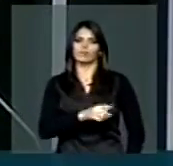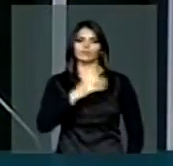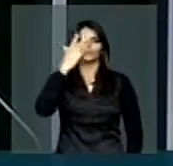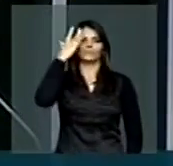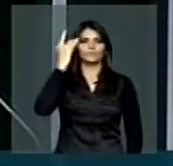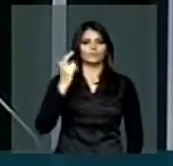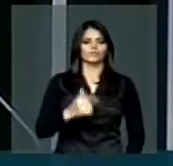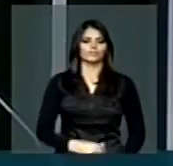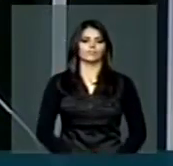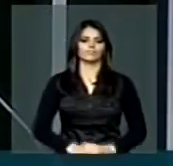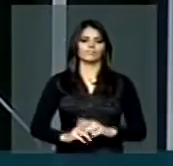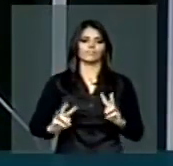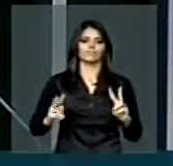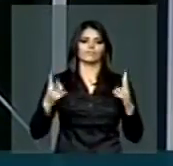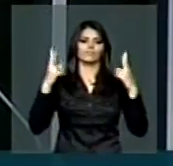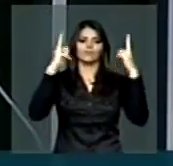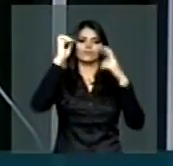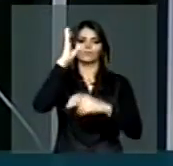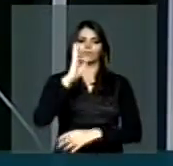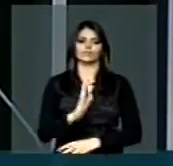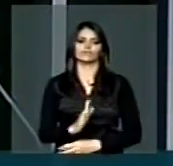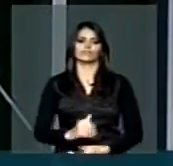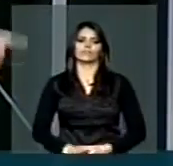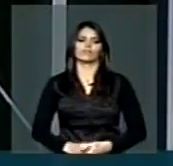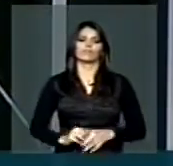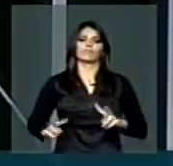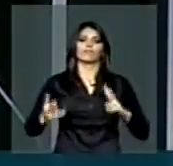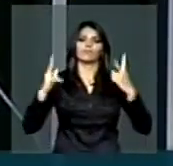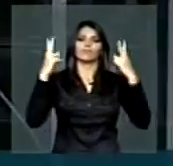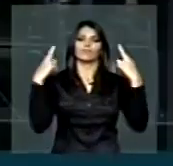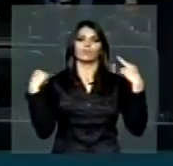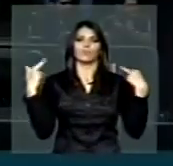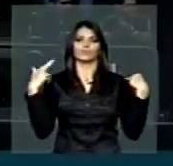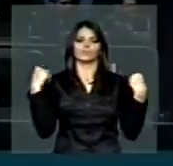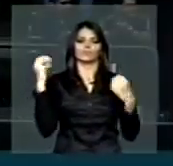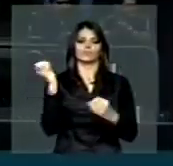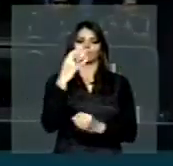amanhã. Viva o Brasil, mas viva os motoristas de ambulância. Muito obrigado.